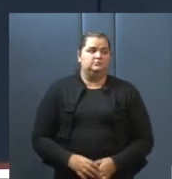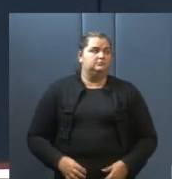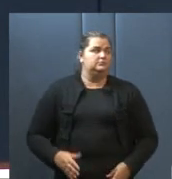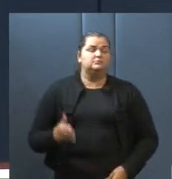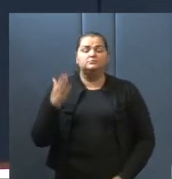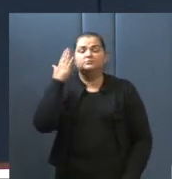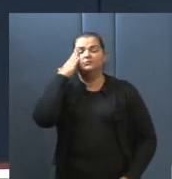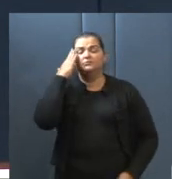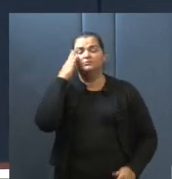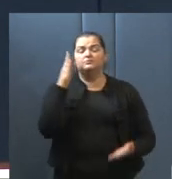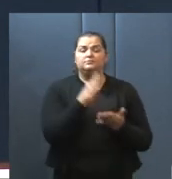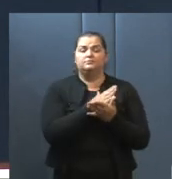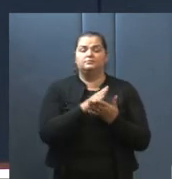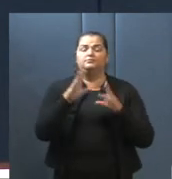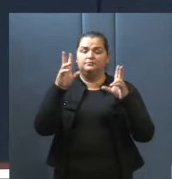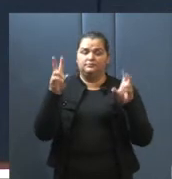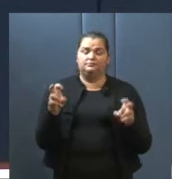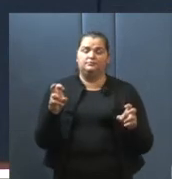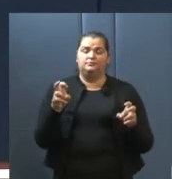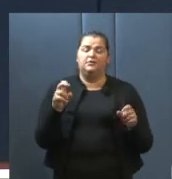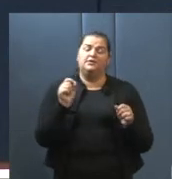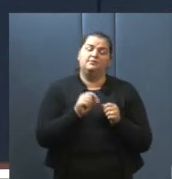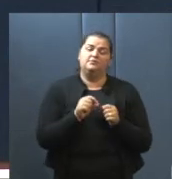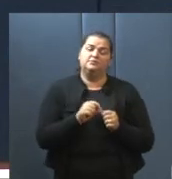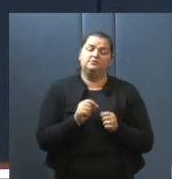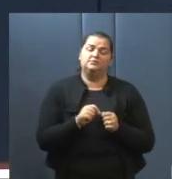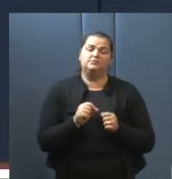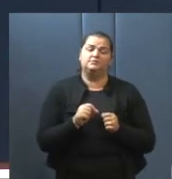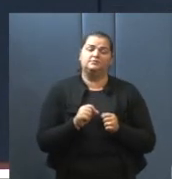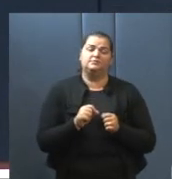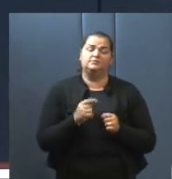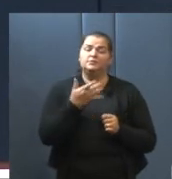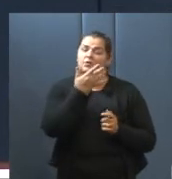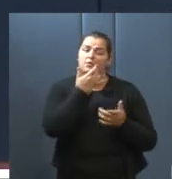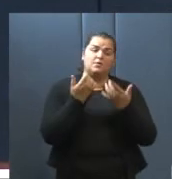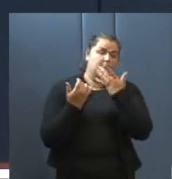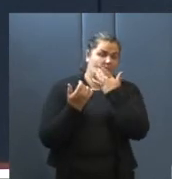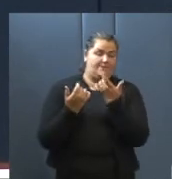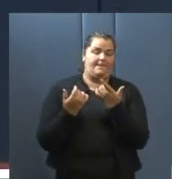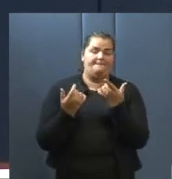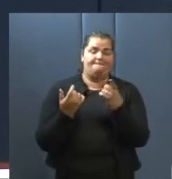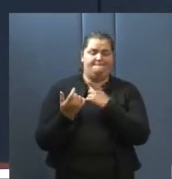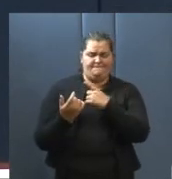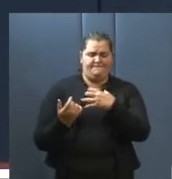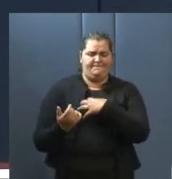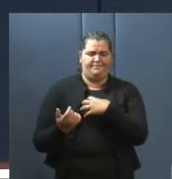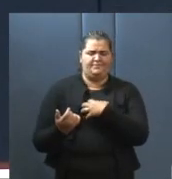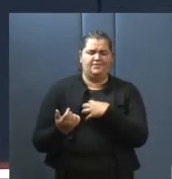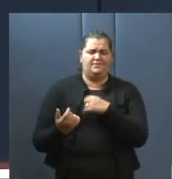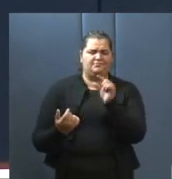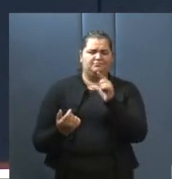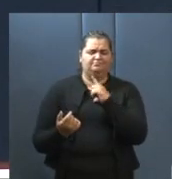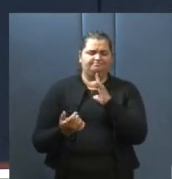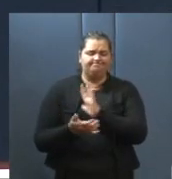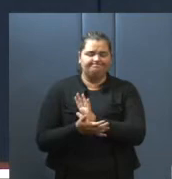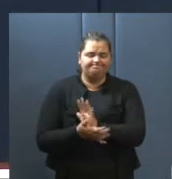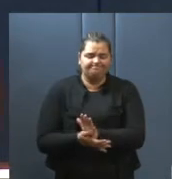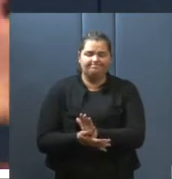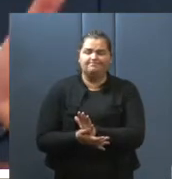Sabe-se que, em alguns casos, eles fizeram a colateralização de uma forma um pouco mais